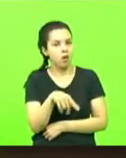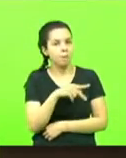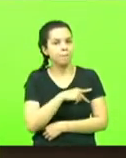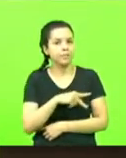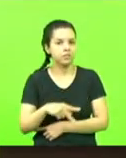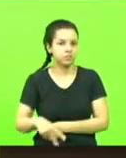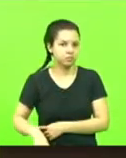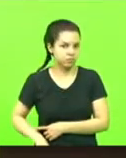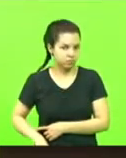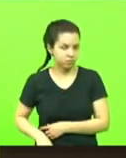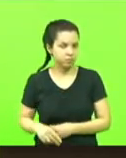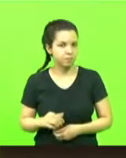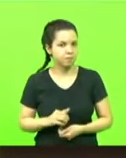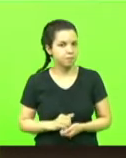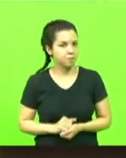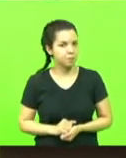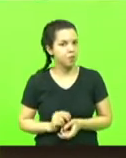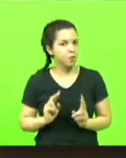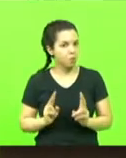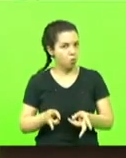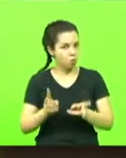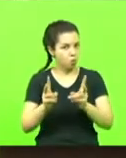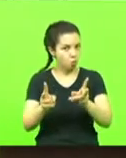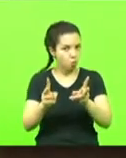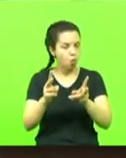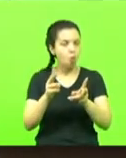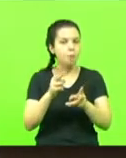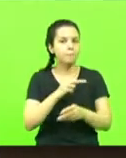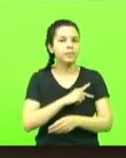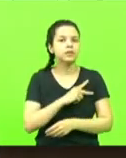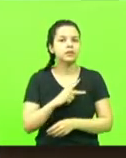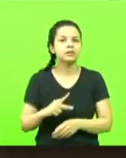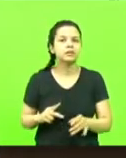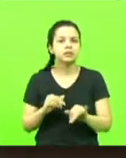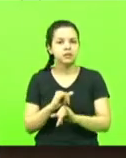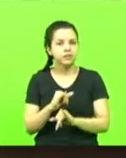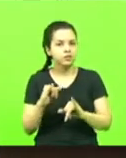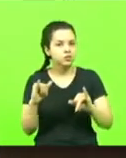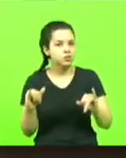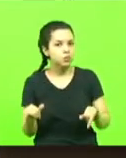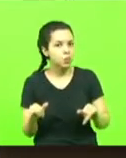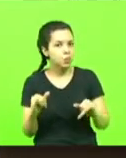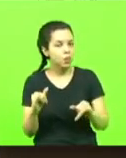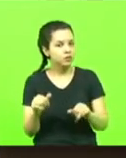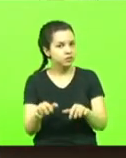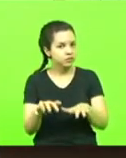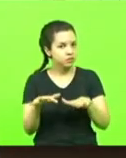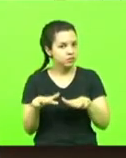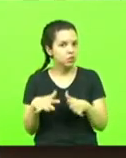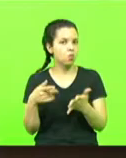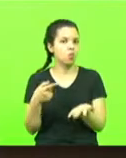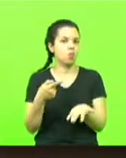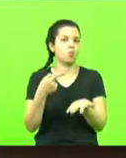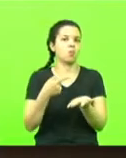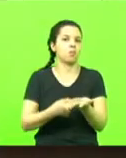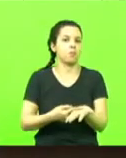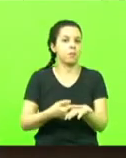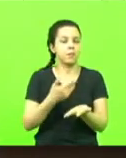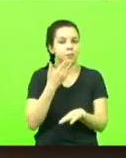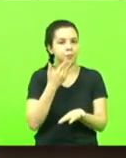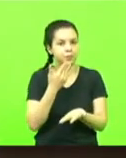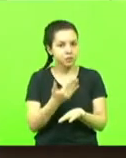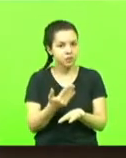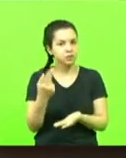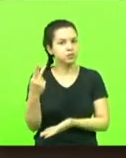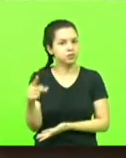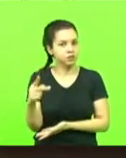Ato contínuo. O senhor presidente deu conhecimento ao plenário de que a sessão foi convocada por sua solicitação, acolhida pela mesa